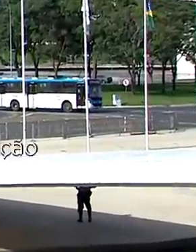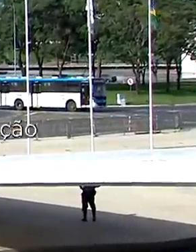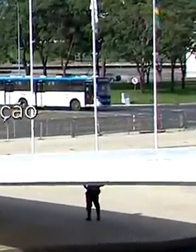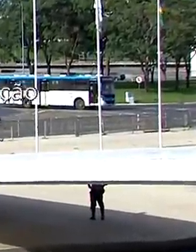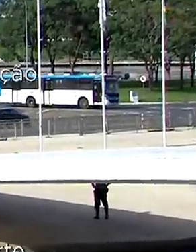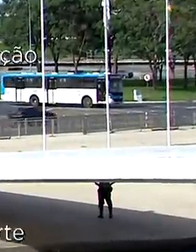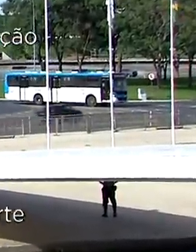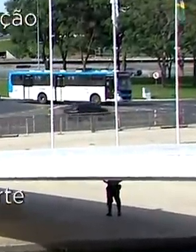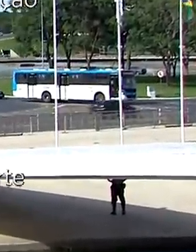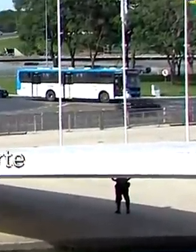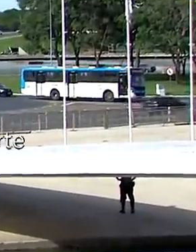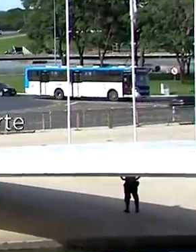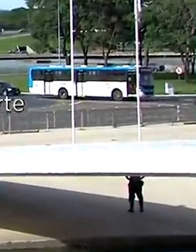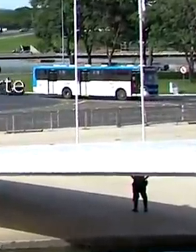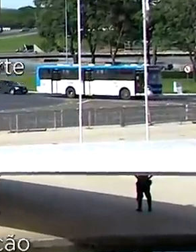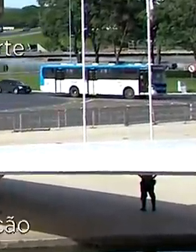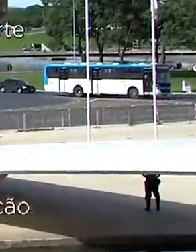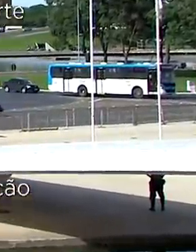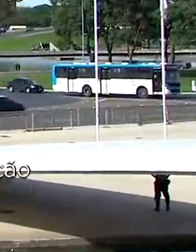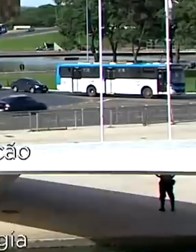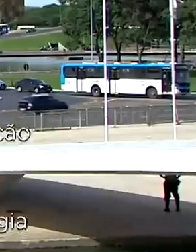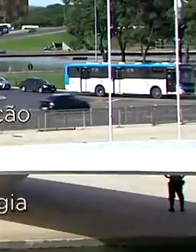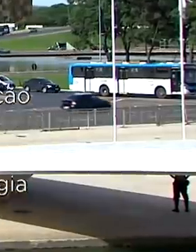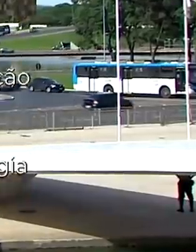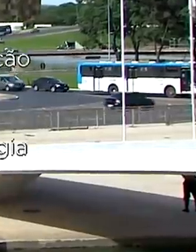Tchau. Tchau.